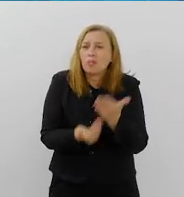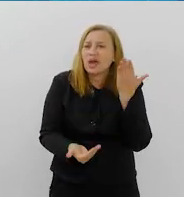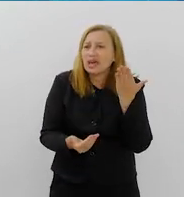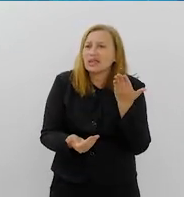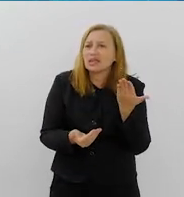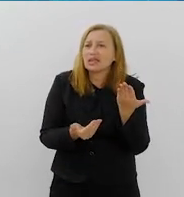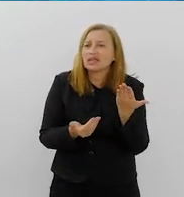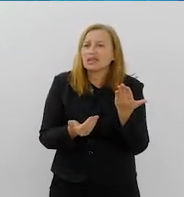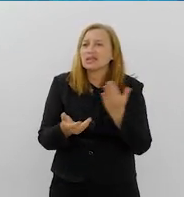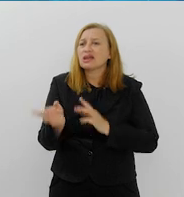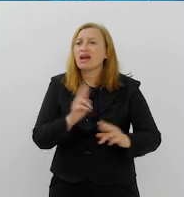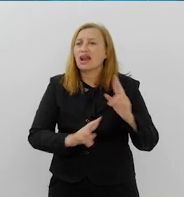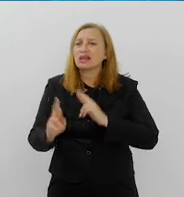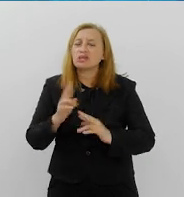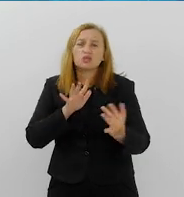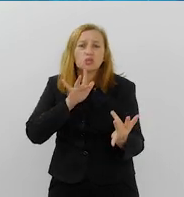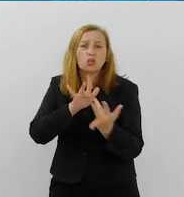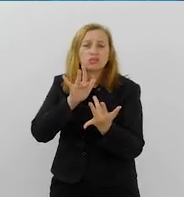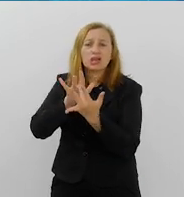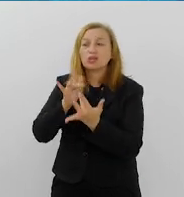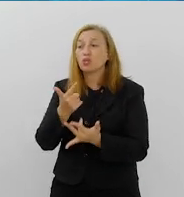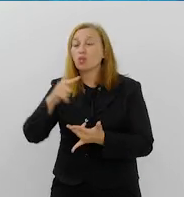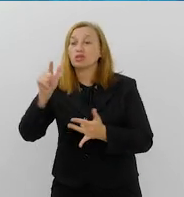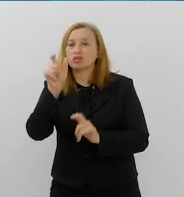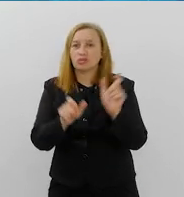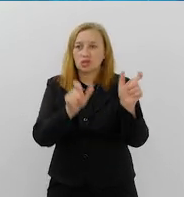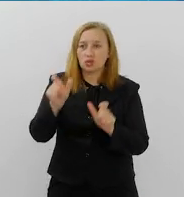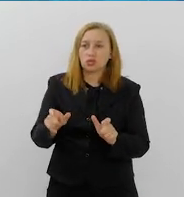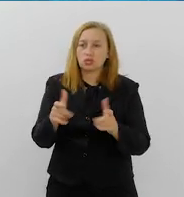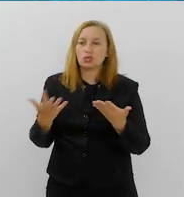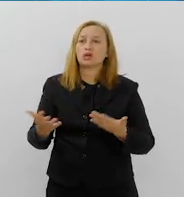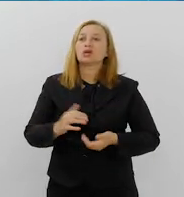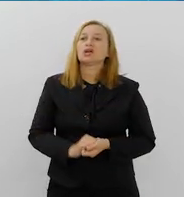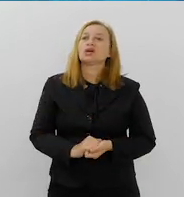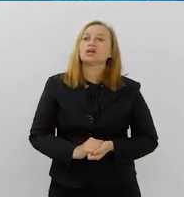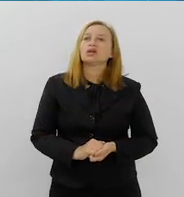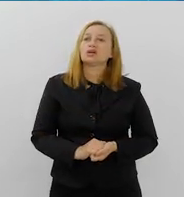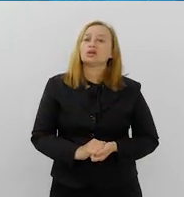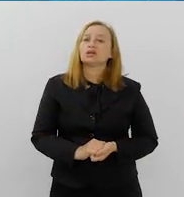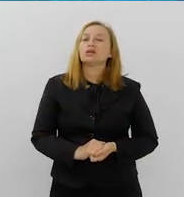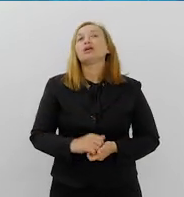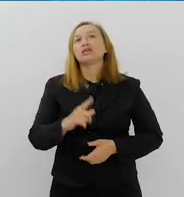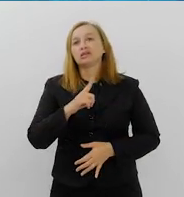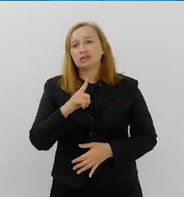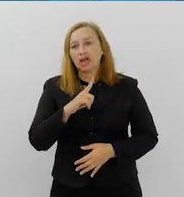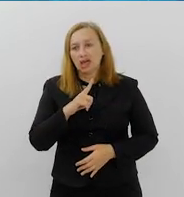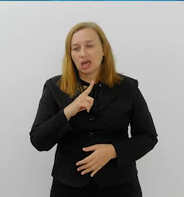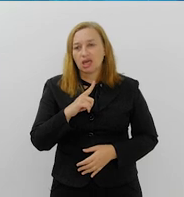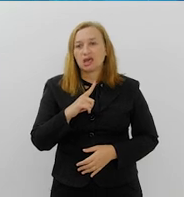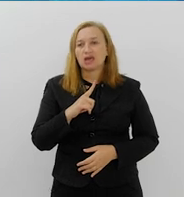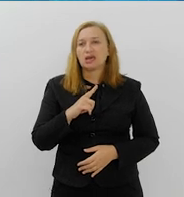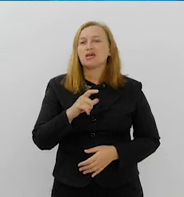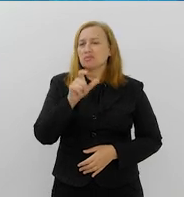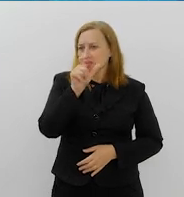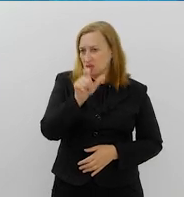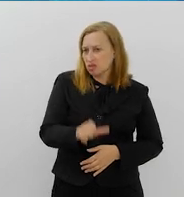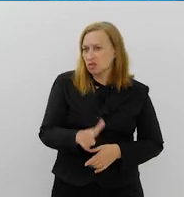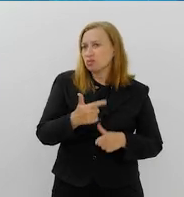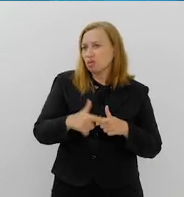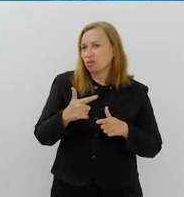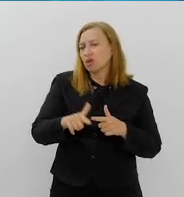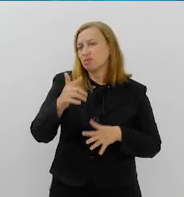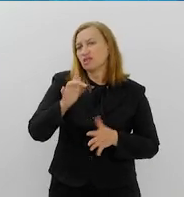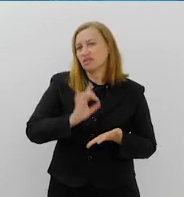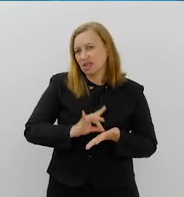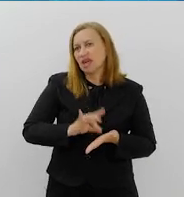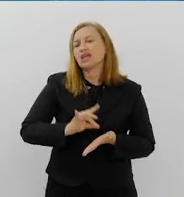perdem essas relações de intimidade, né? Indivíduos que são propensos e têm predisposições para problemas